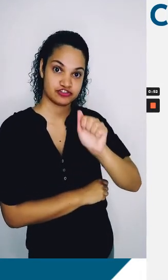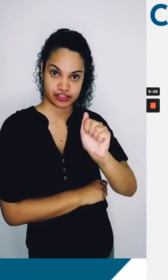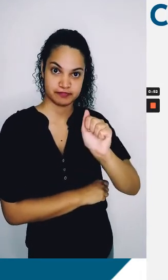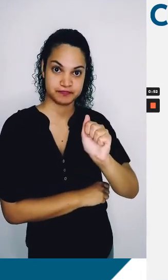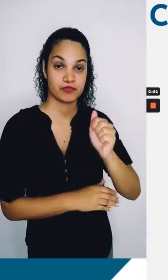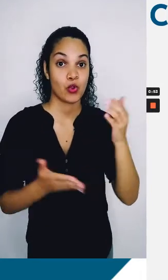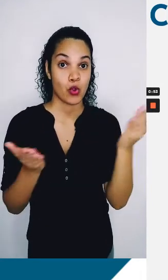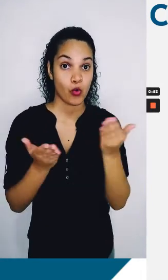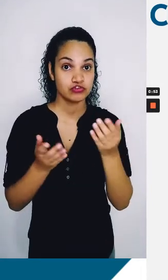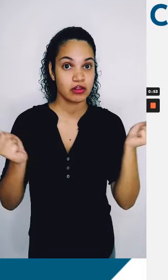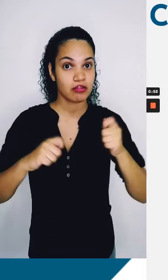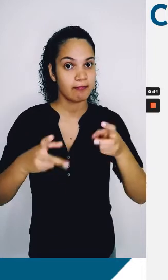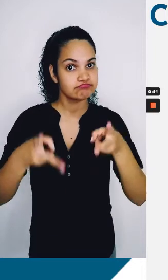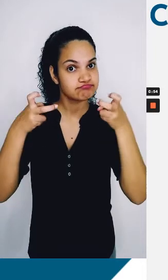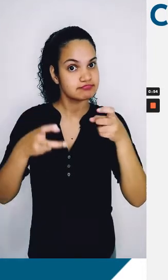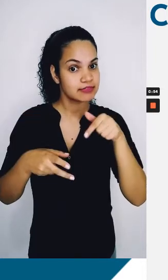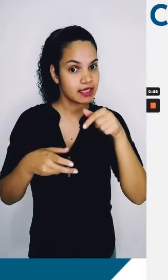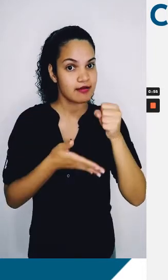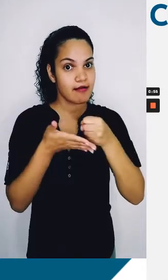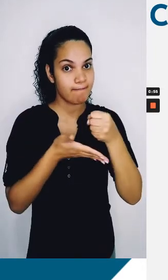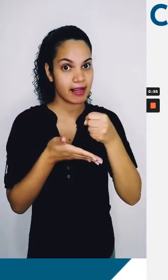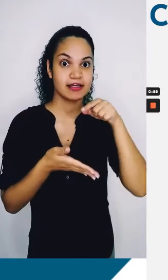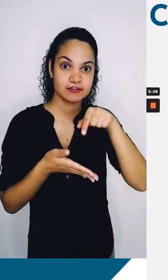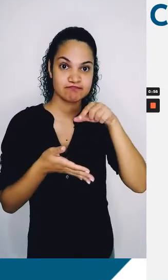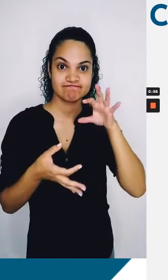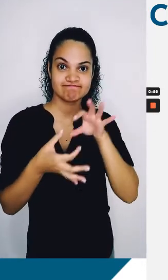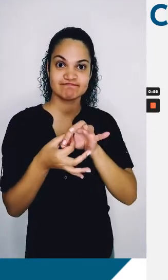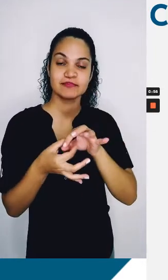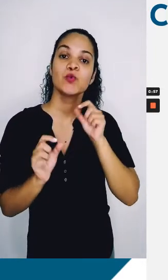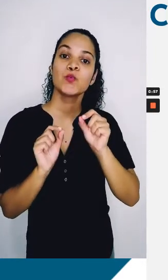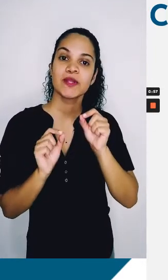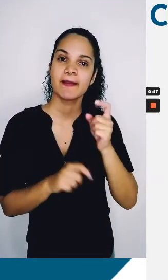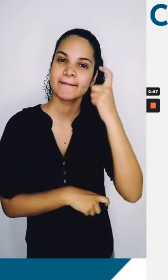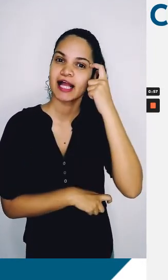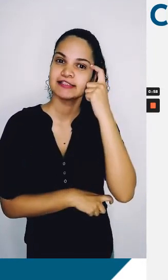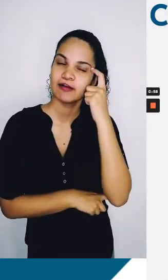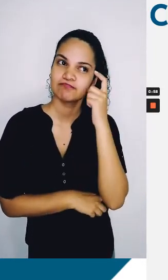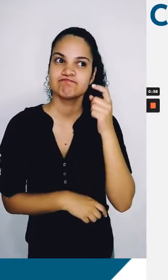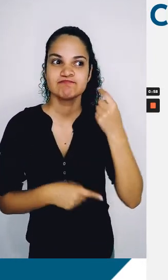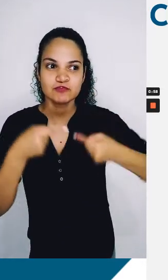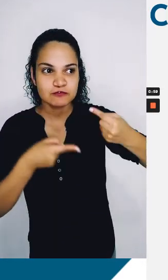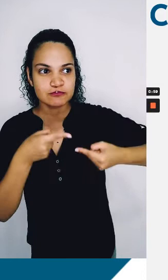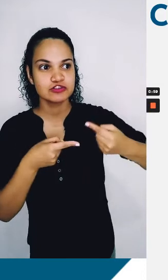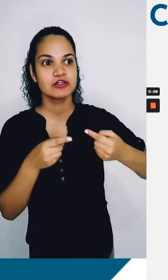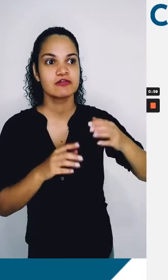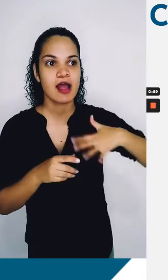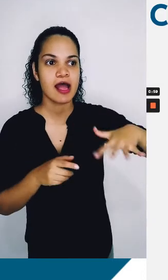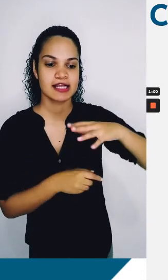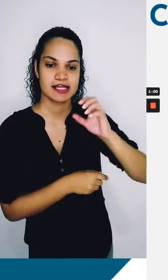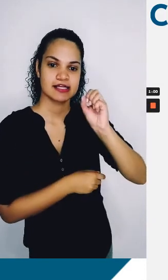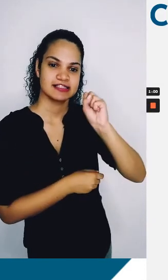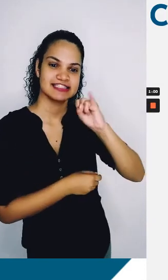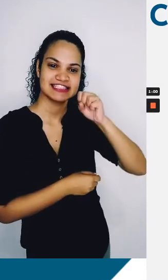Podemos ver isso hoje, atualmente, os conceitos básicos de ecologia, entender o que é ecologia, quando a gente discute a